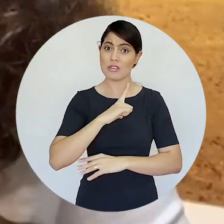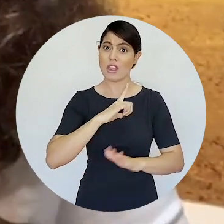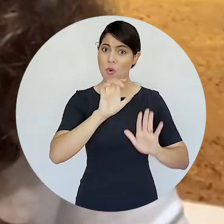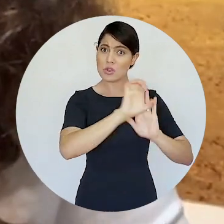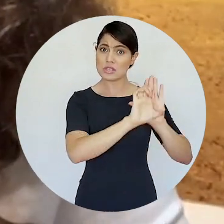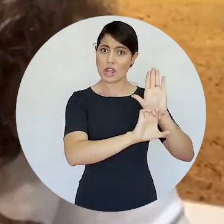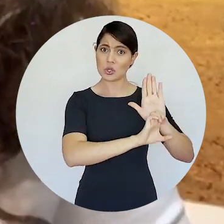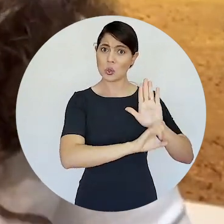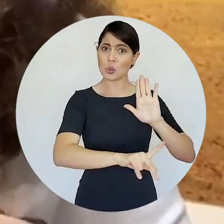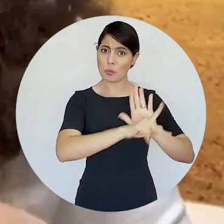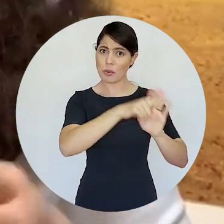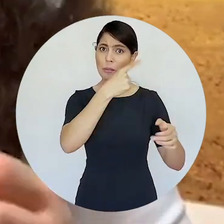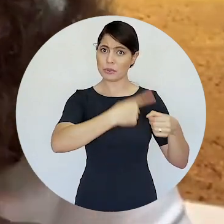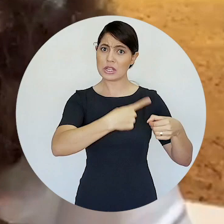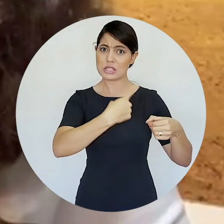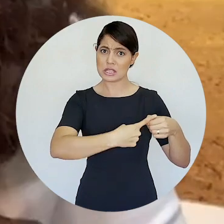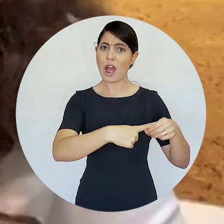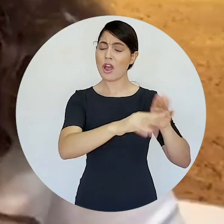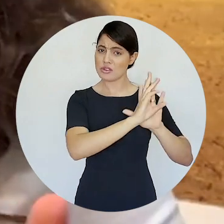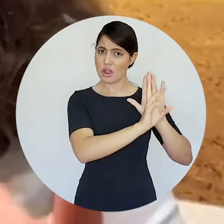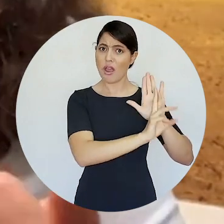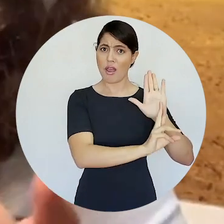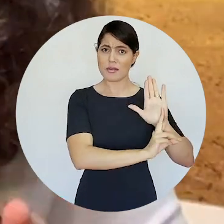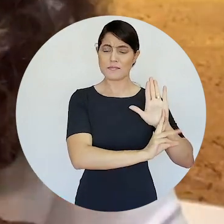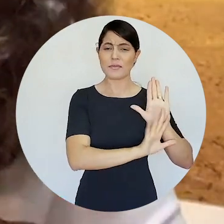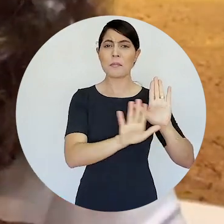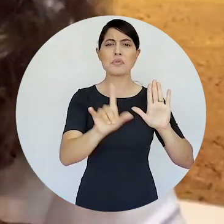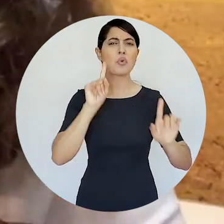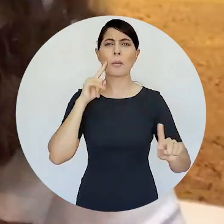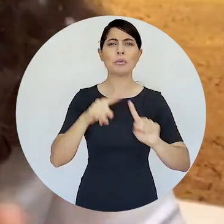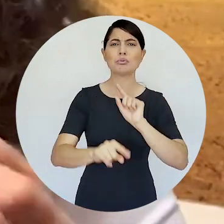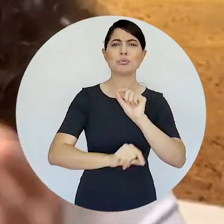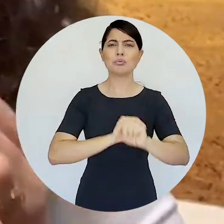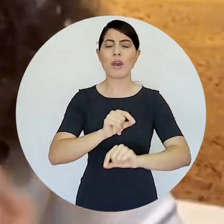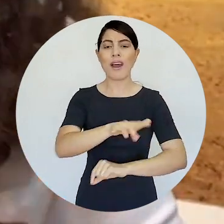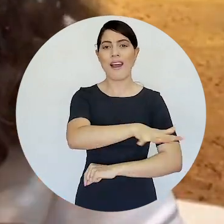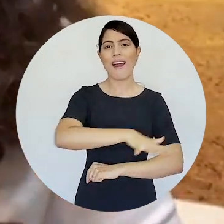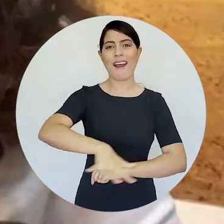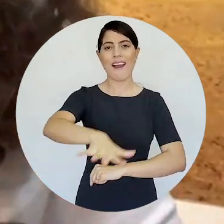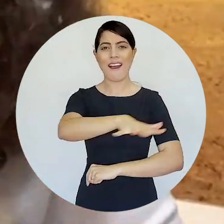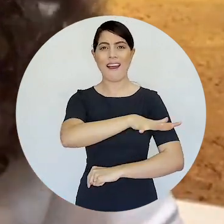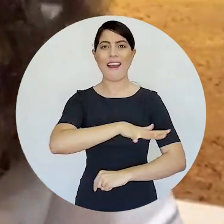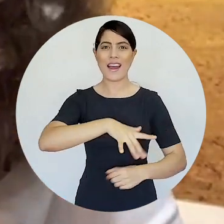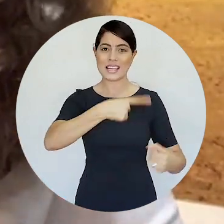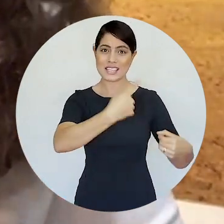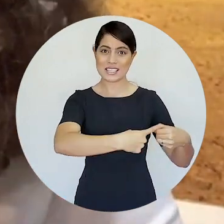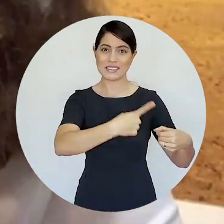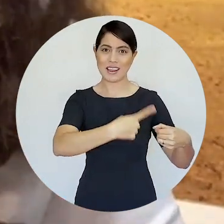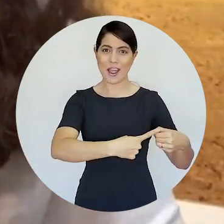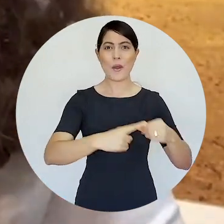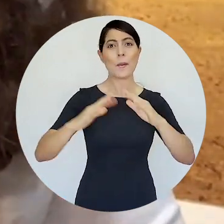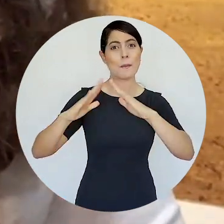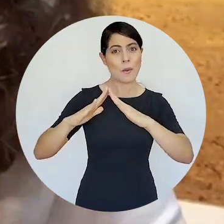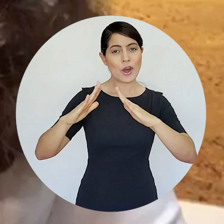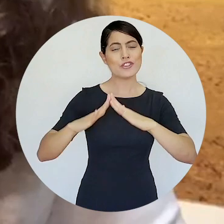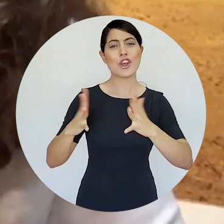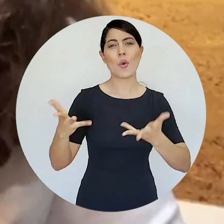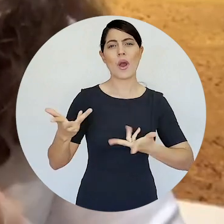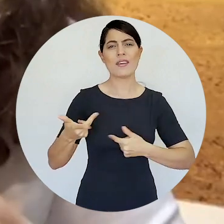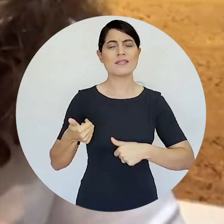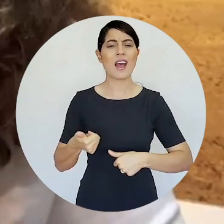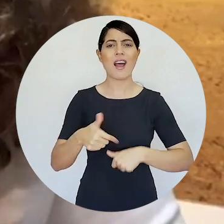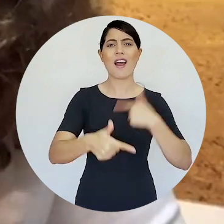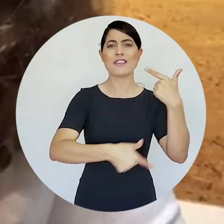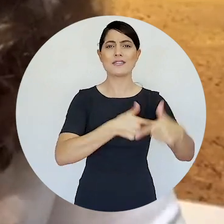da Cidade. E a função social do solo urbano é propiciar moradia adequada e acessos